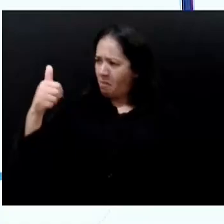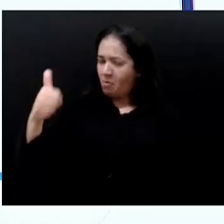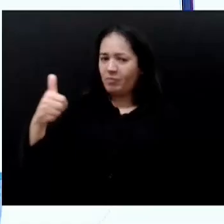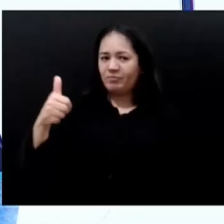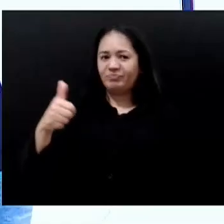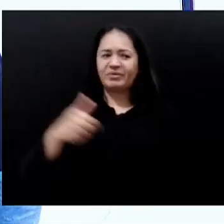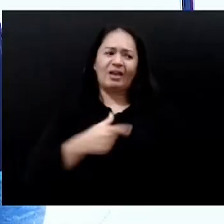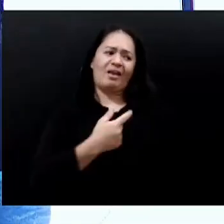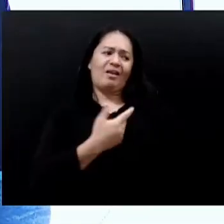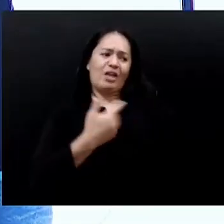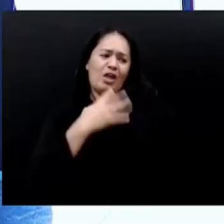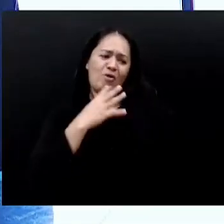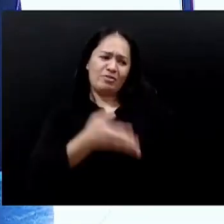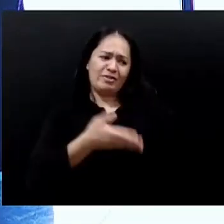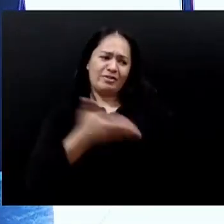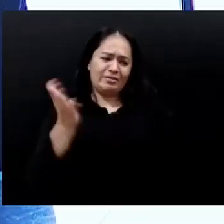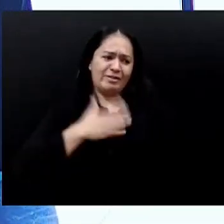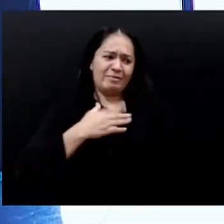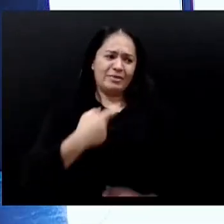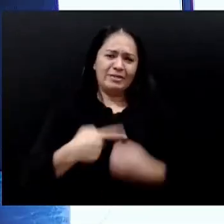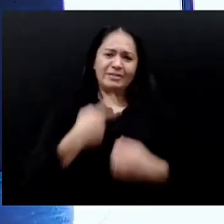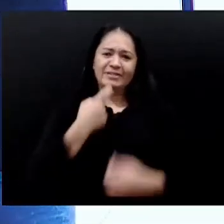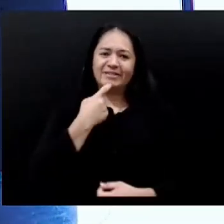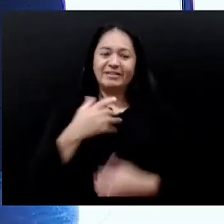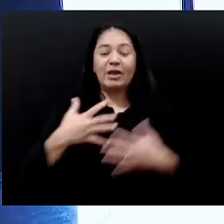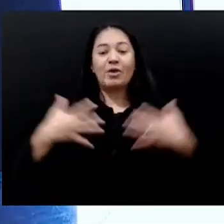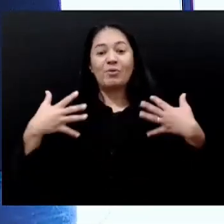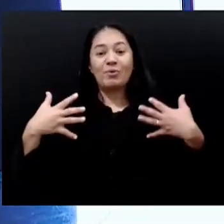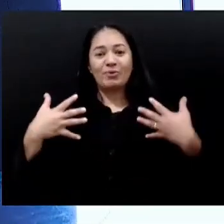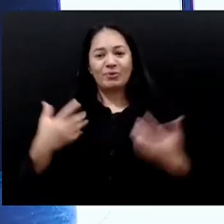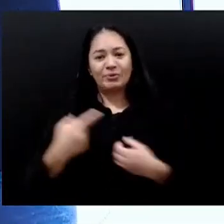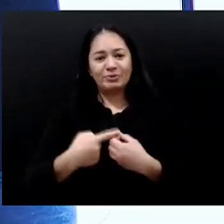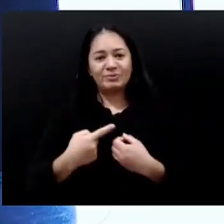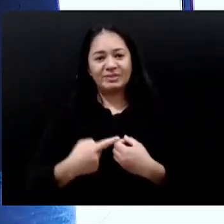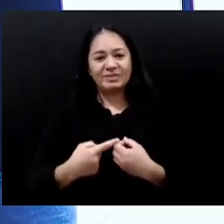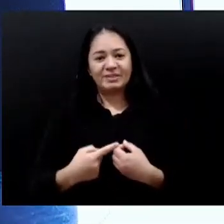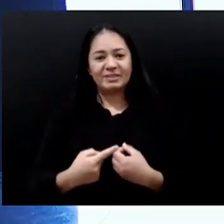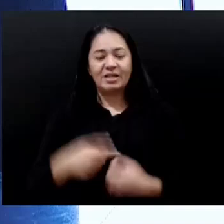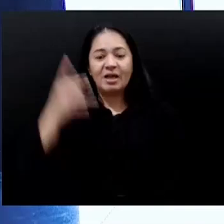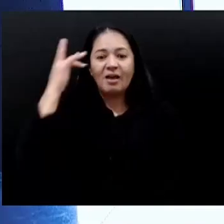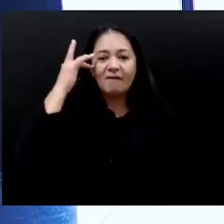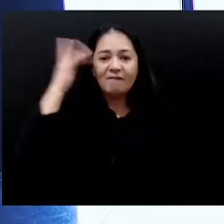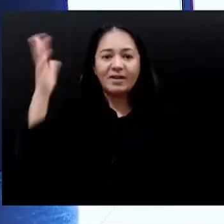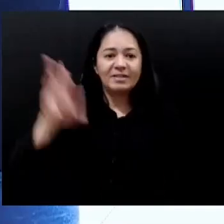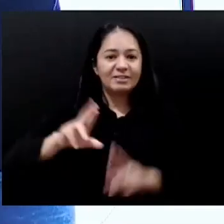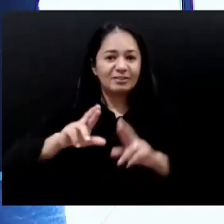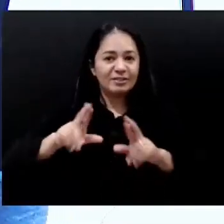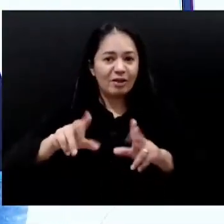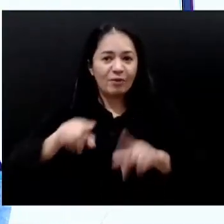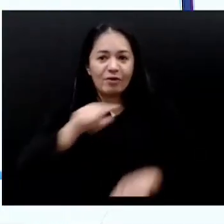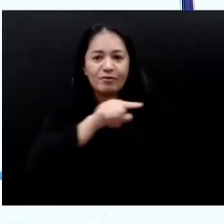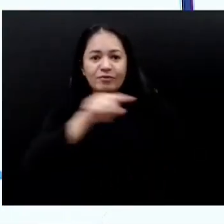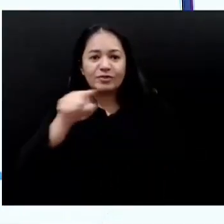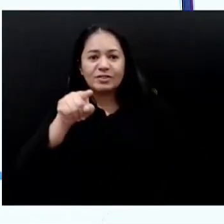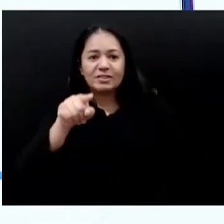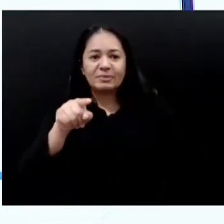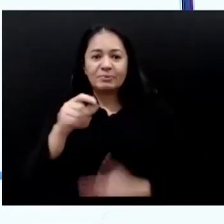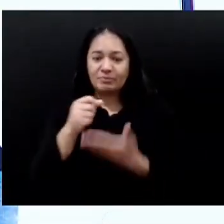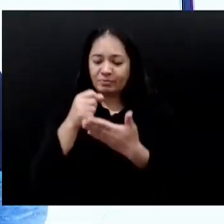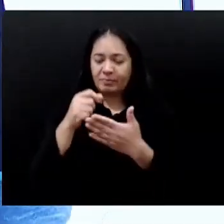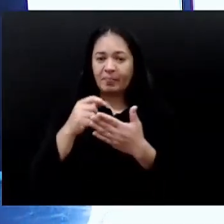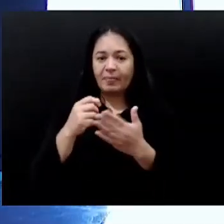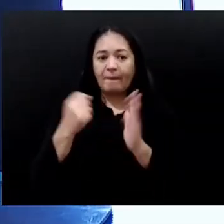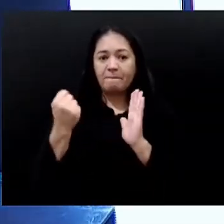conheço. Então, isso é um orgulho para a cidade, é um orgulho. Não é fácil você colocar uma marca de gin. O